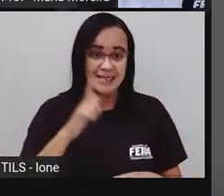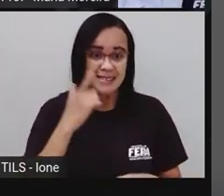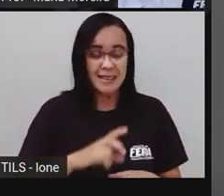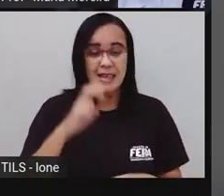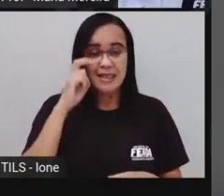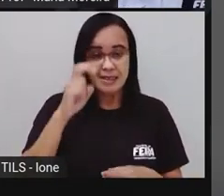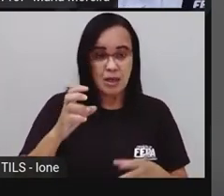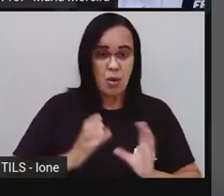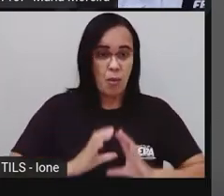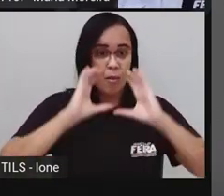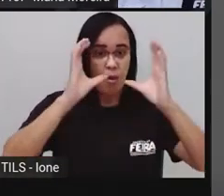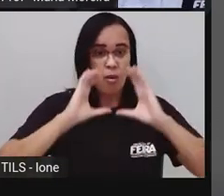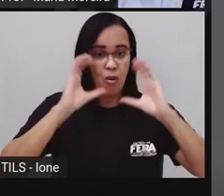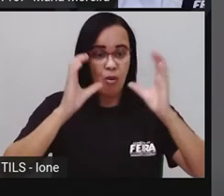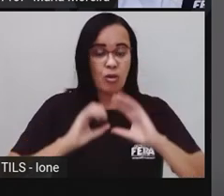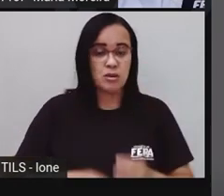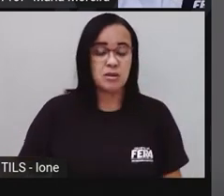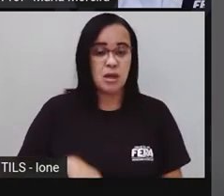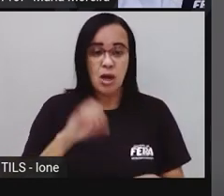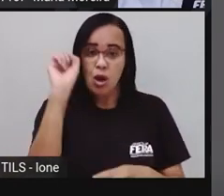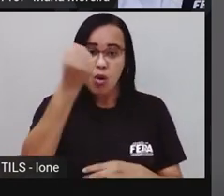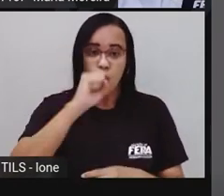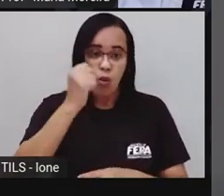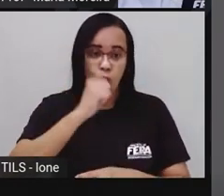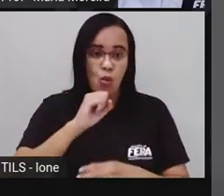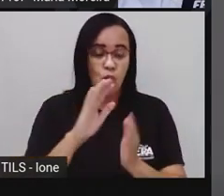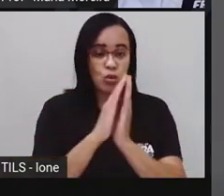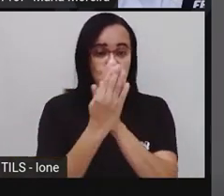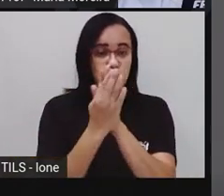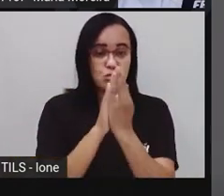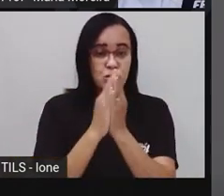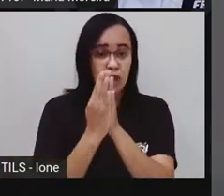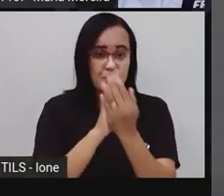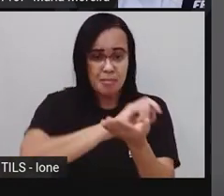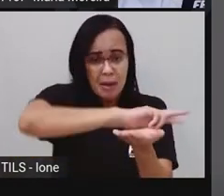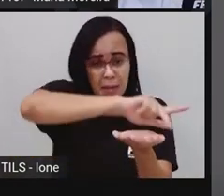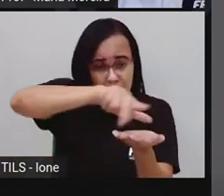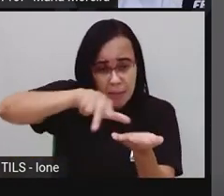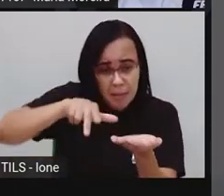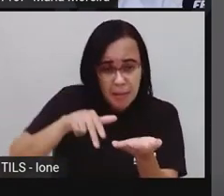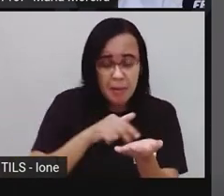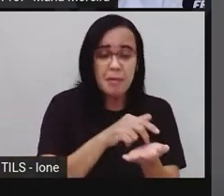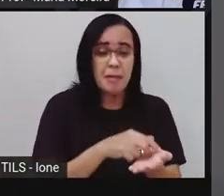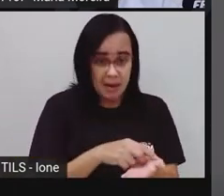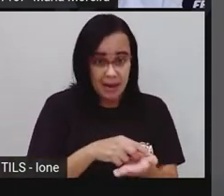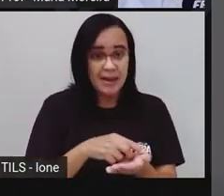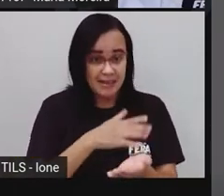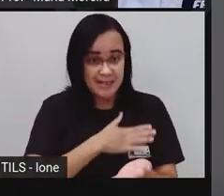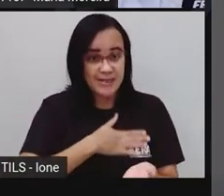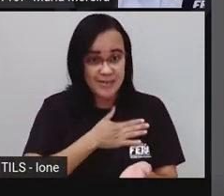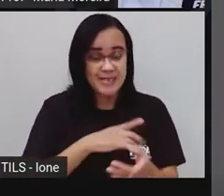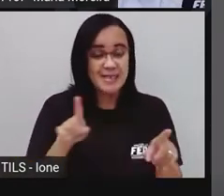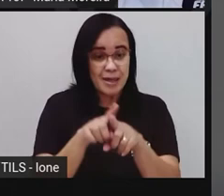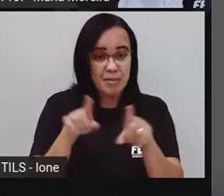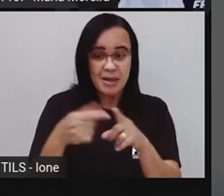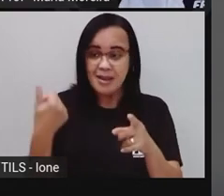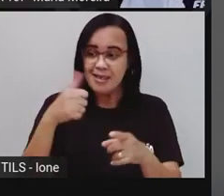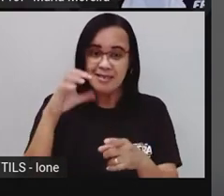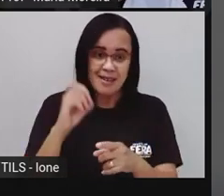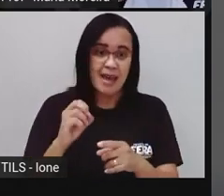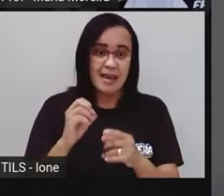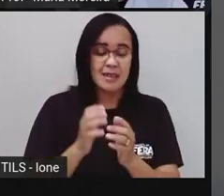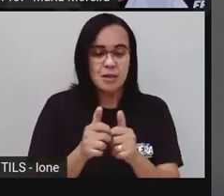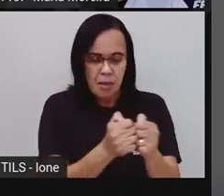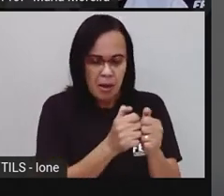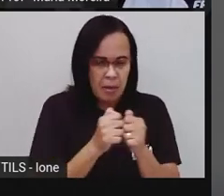8 bonequinhos de personagens variados alguns dinossauros para sua coleção e 10 jogos né e ainda